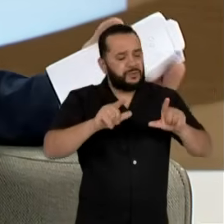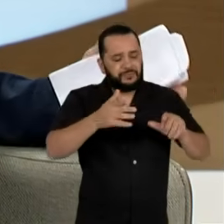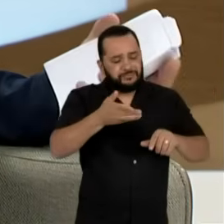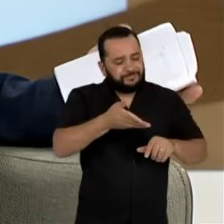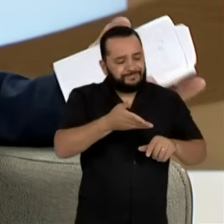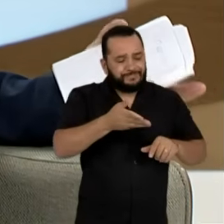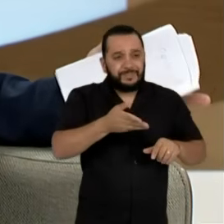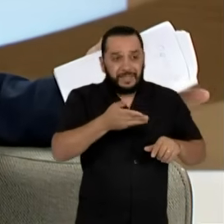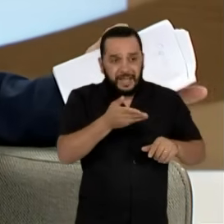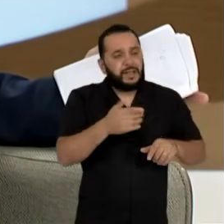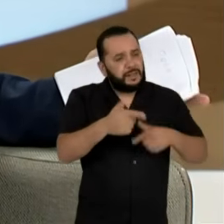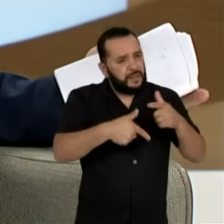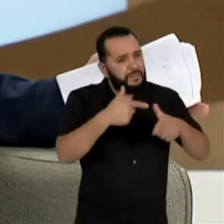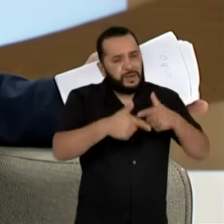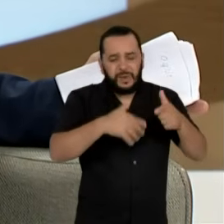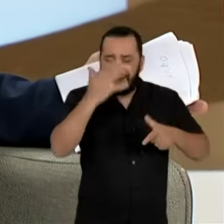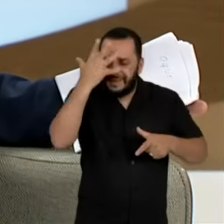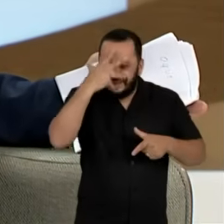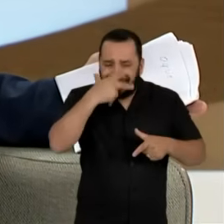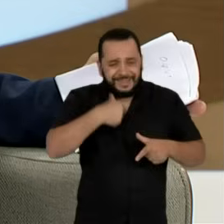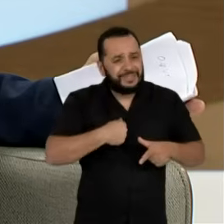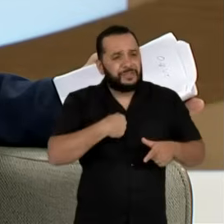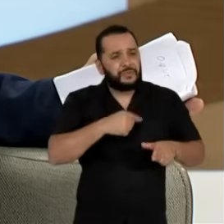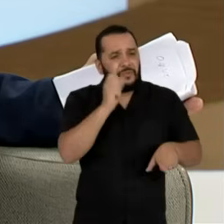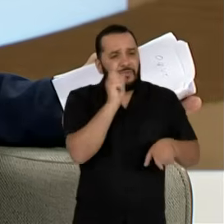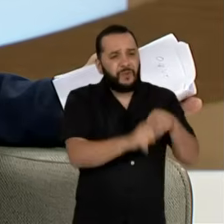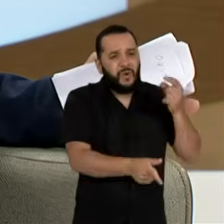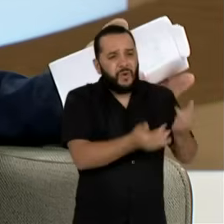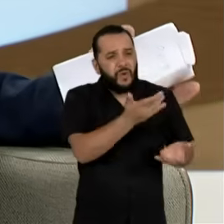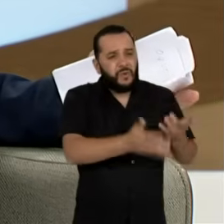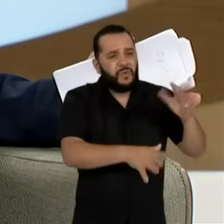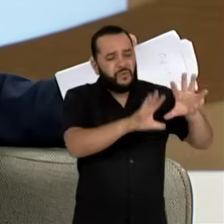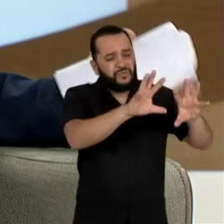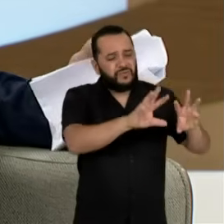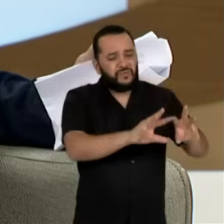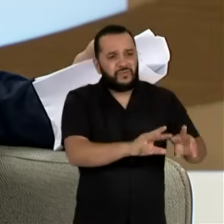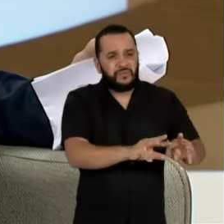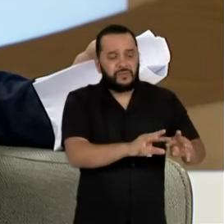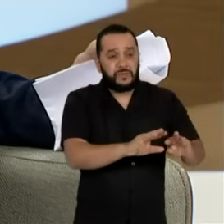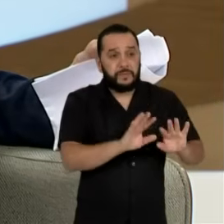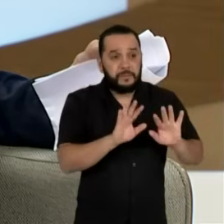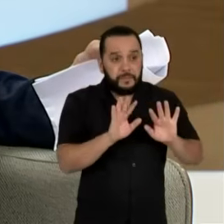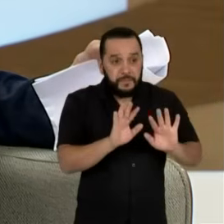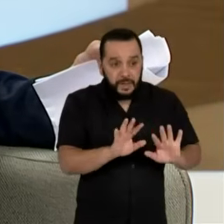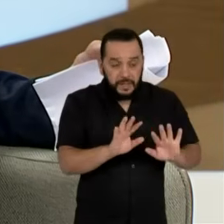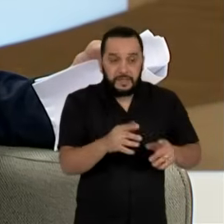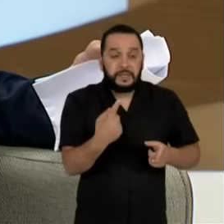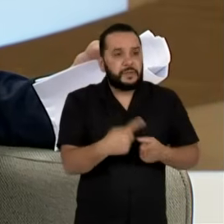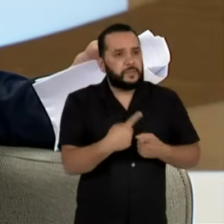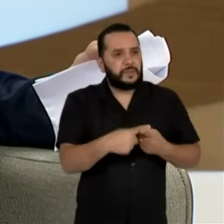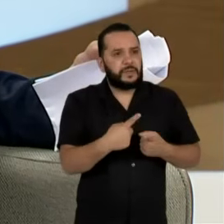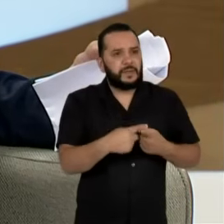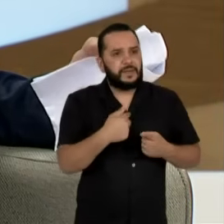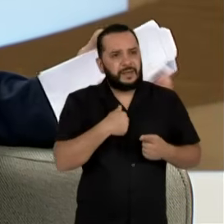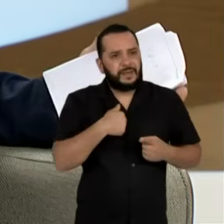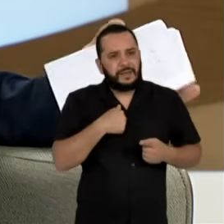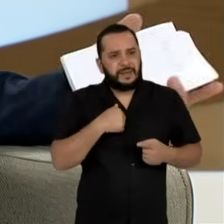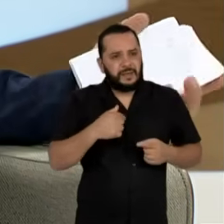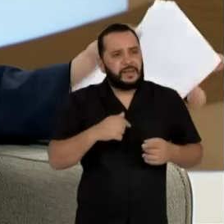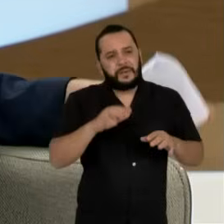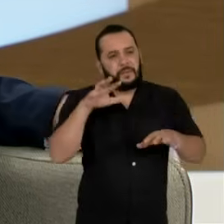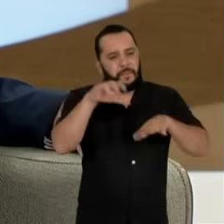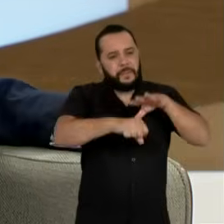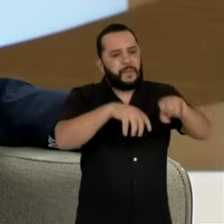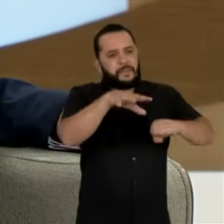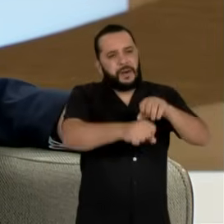pelo lindo trabalho que fizemos junto de combater as queimadas, mas por ter combatido os brigadistas, né? Então, isso é uma coisa que